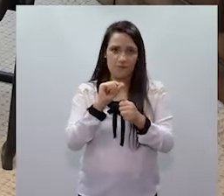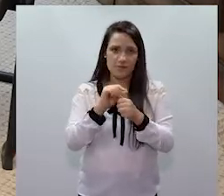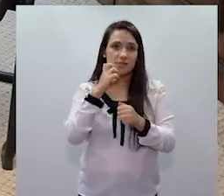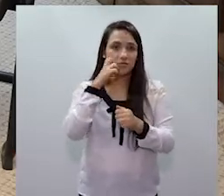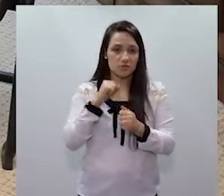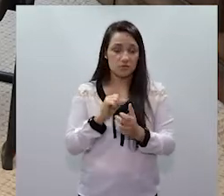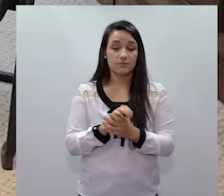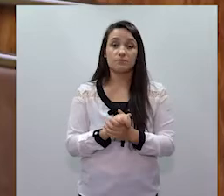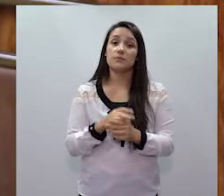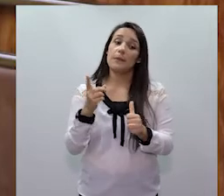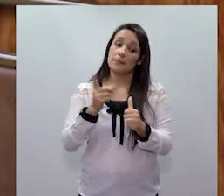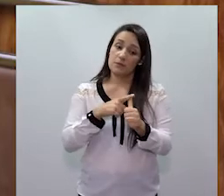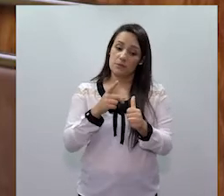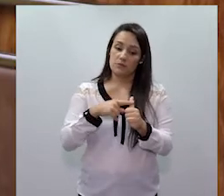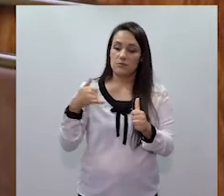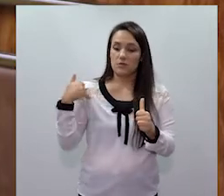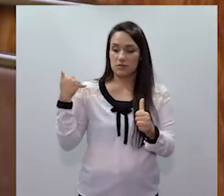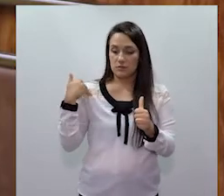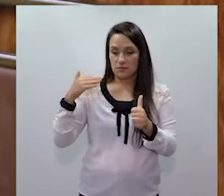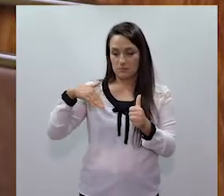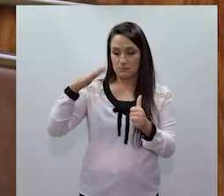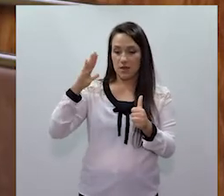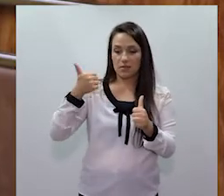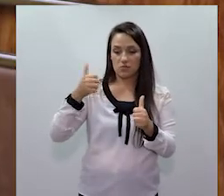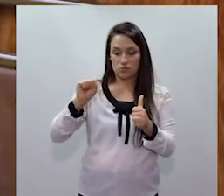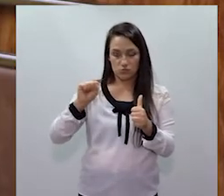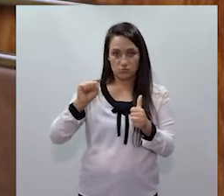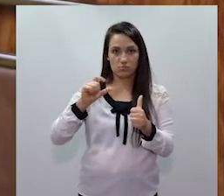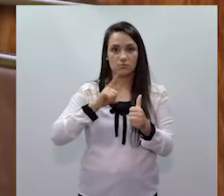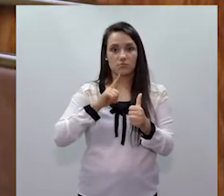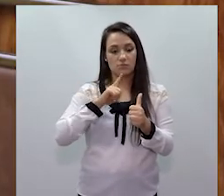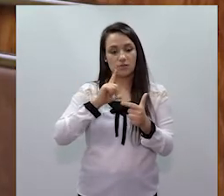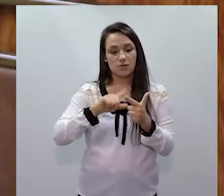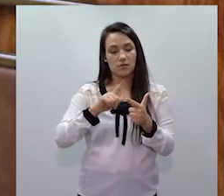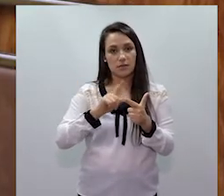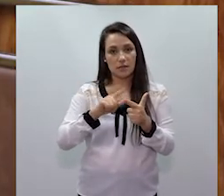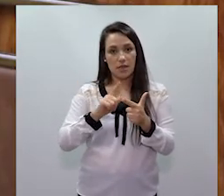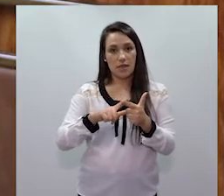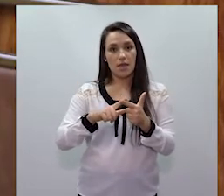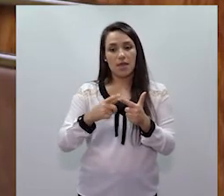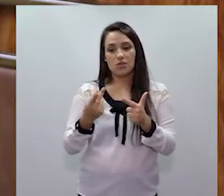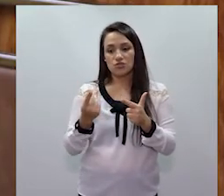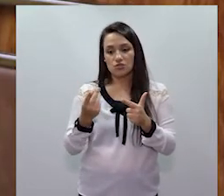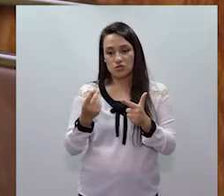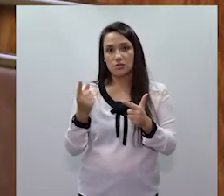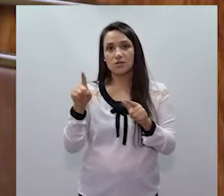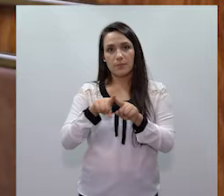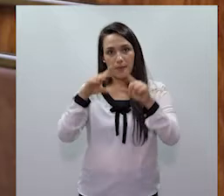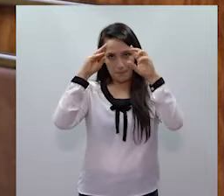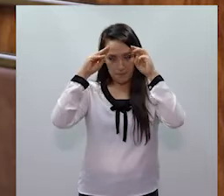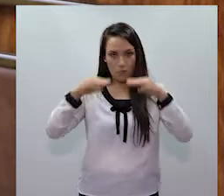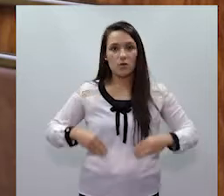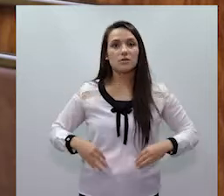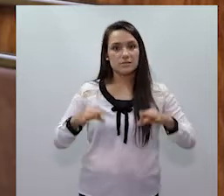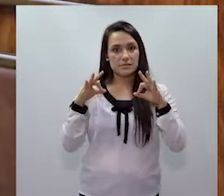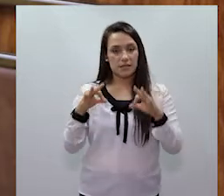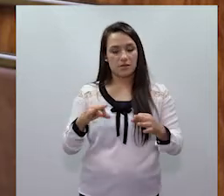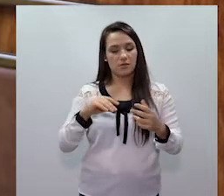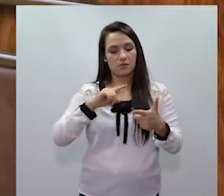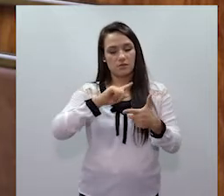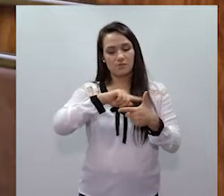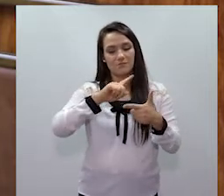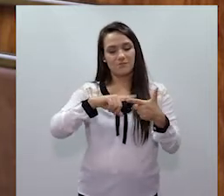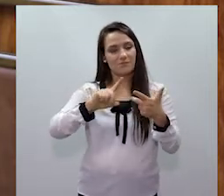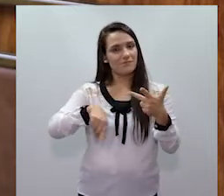18 anos, tem que ter condições materiais e morais e tem que estar com o